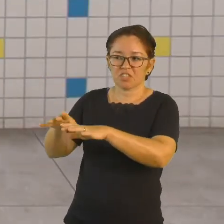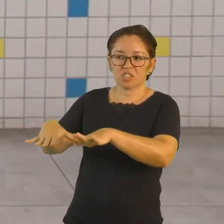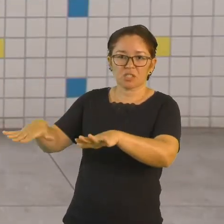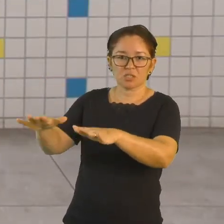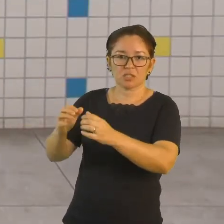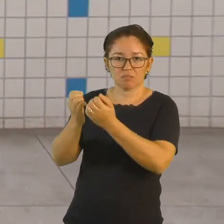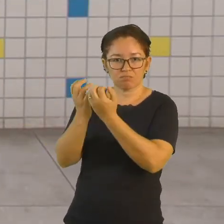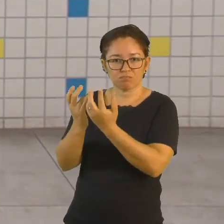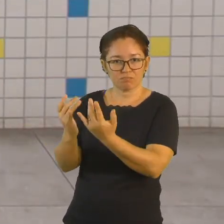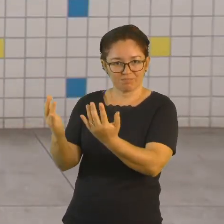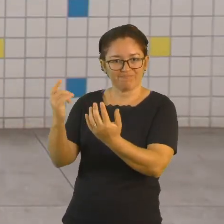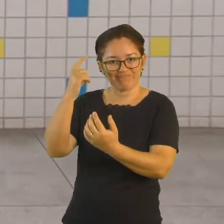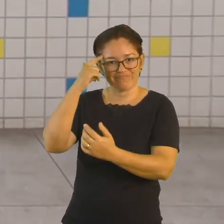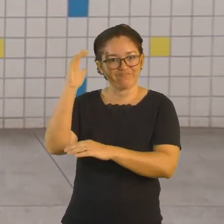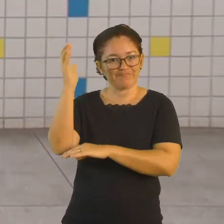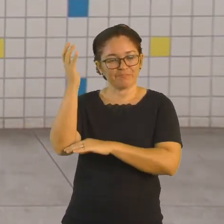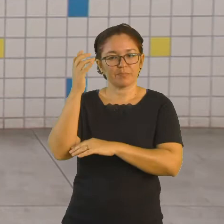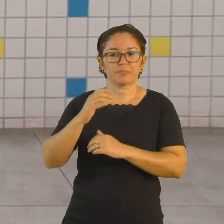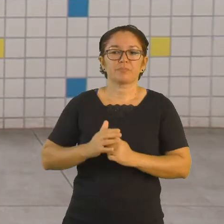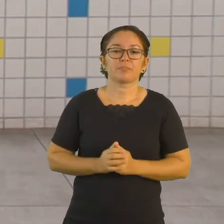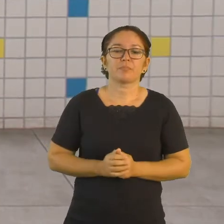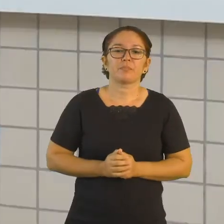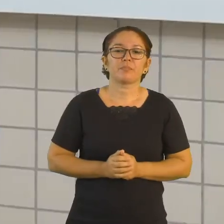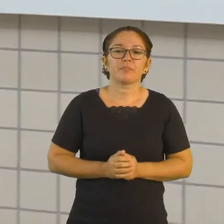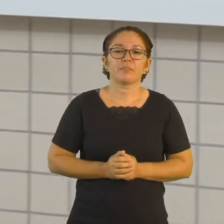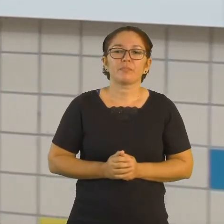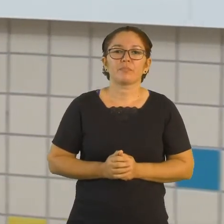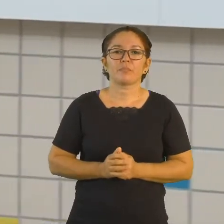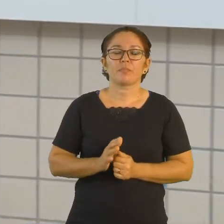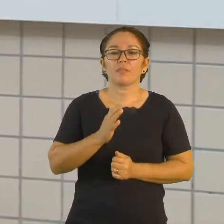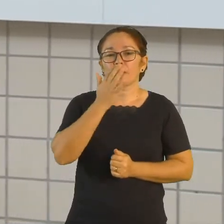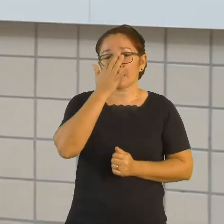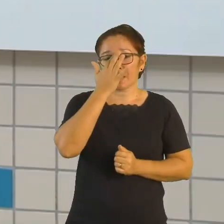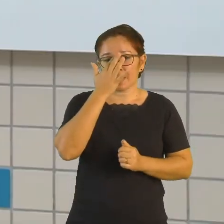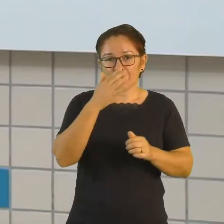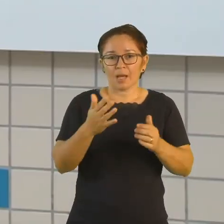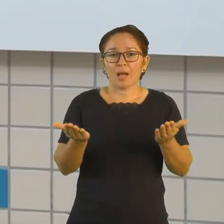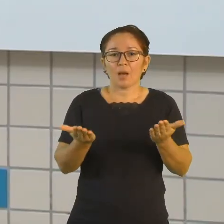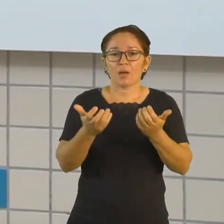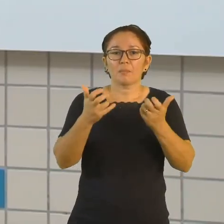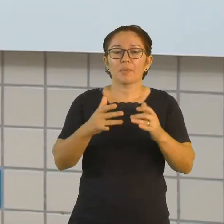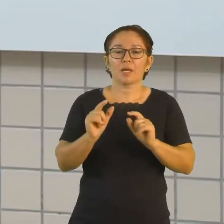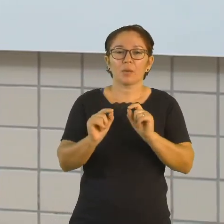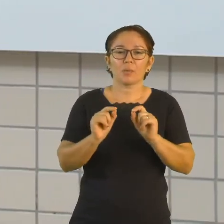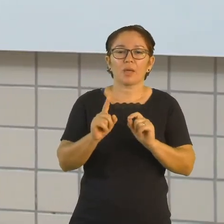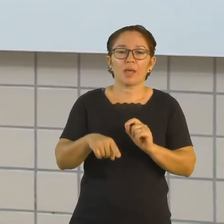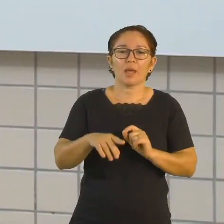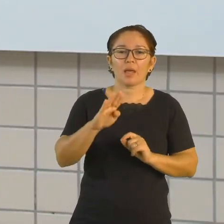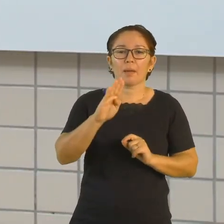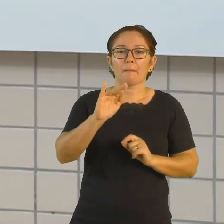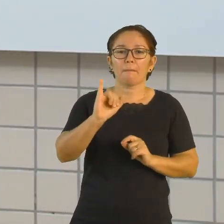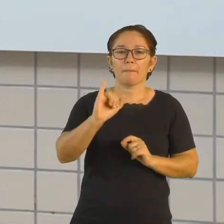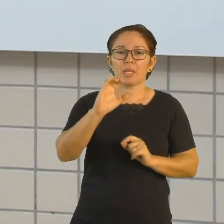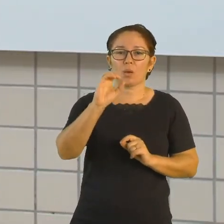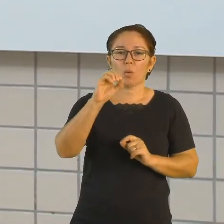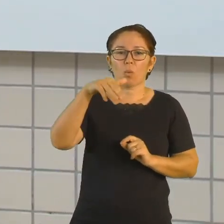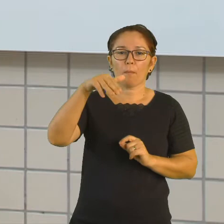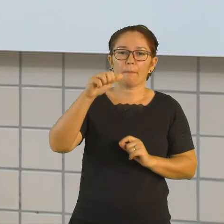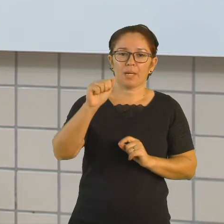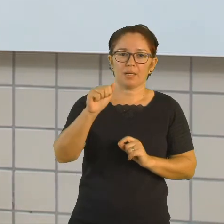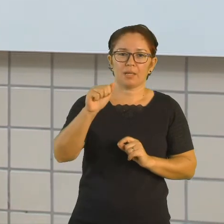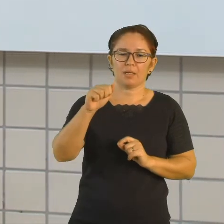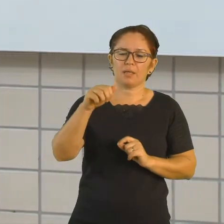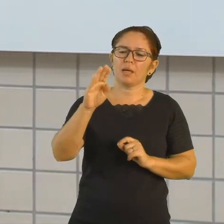Associado à recuperação de um bioma. Uai, professora, o que é bioma? Um bioma, bio